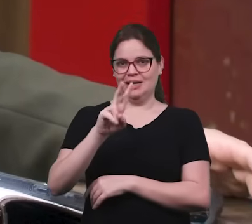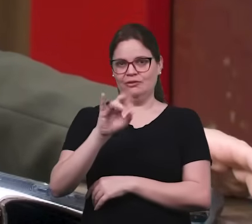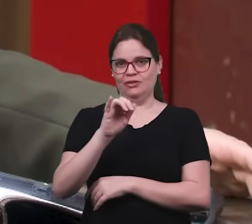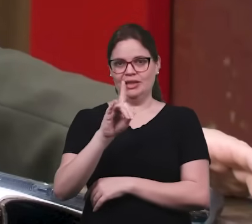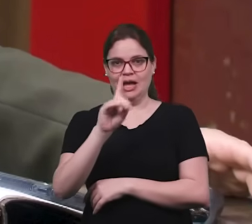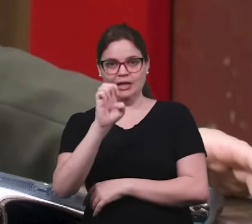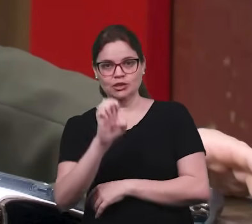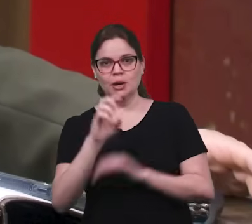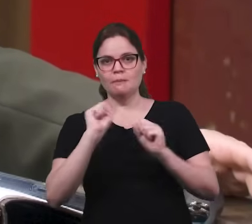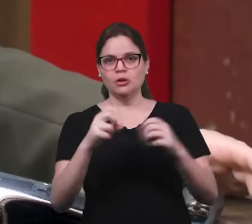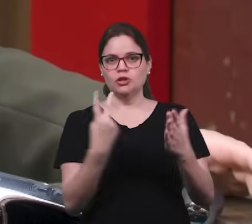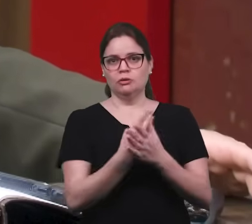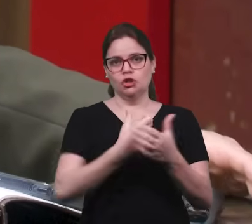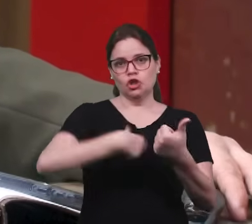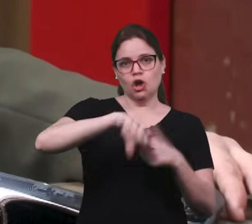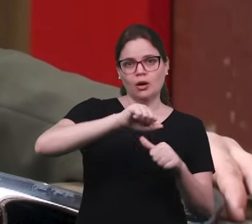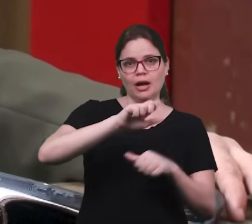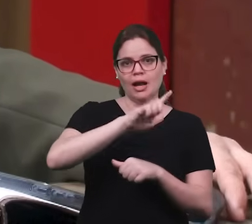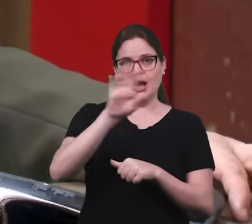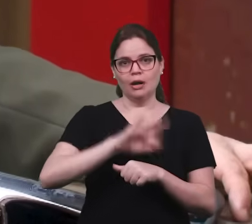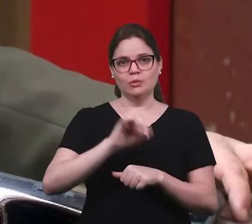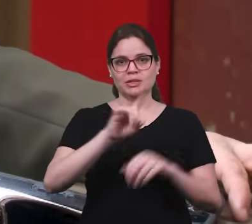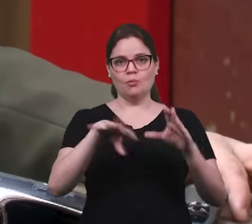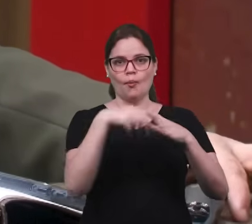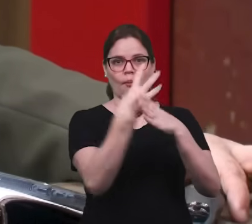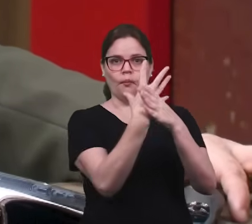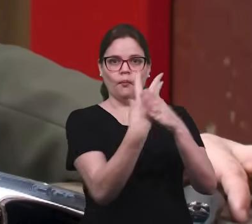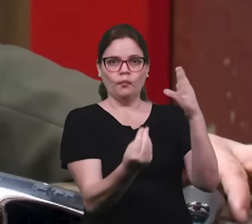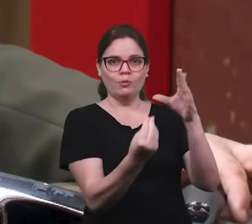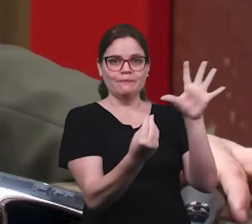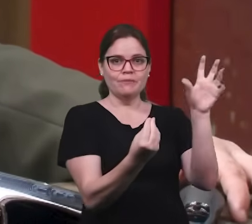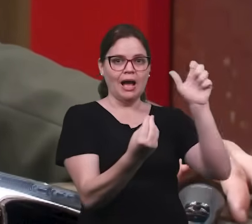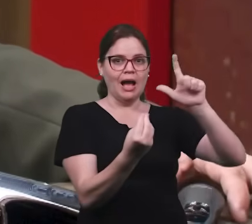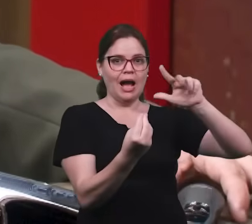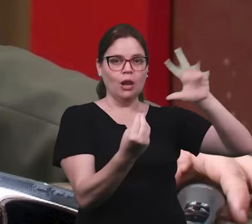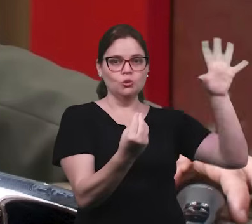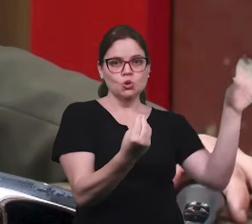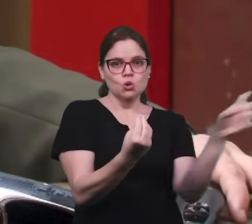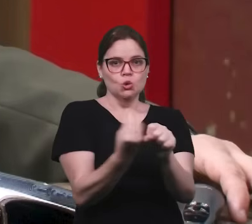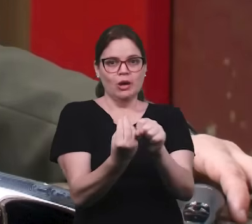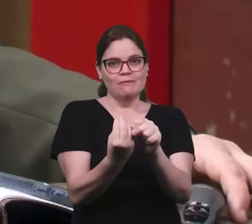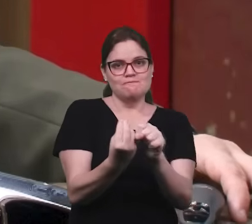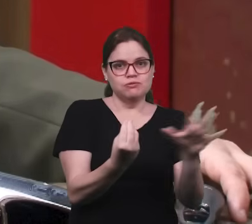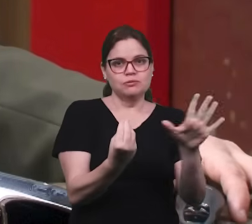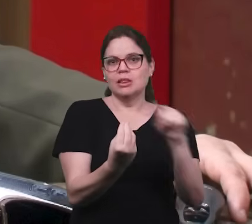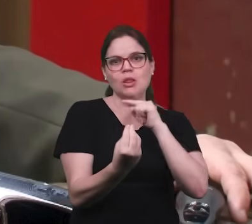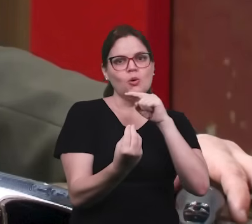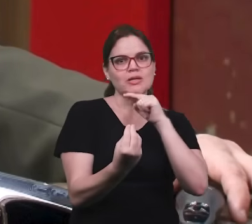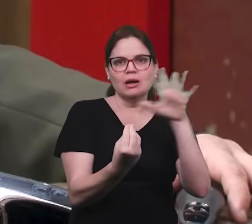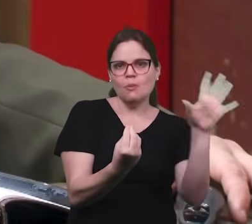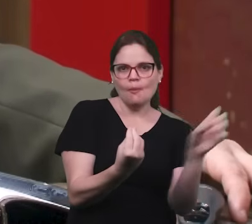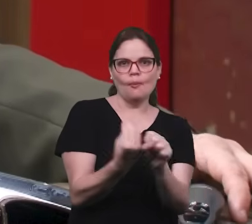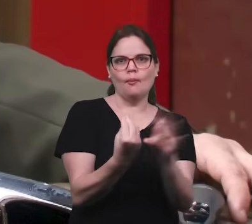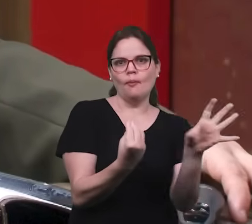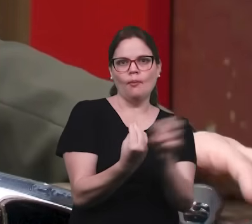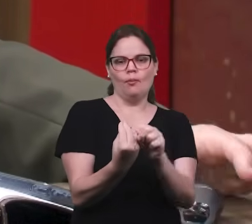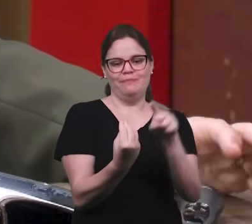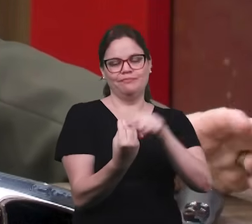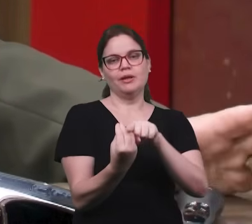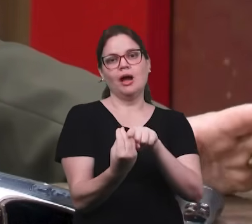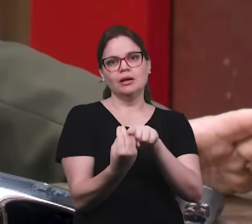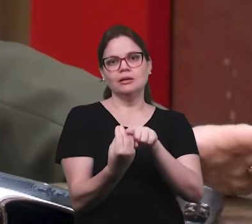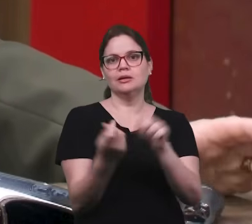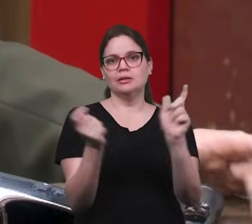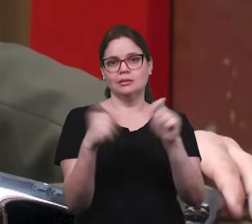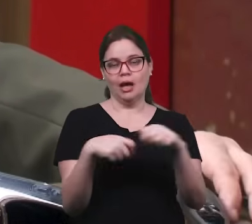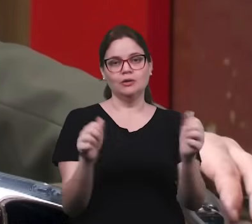a luz e o buraco negro não deixa a luz sair. Nem a luz consegue escapar daquilo que é o horizonte de eventos no buraco negro. Então, ela